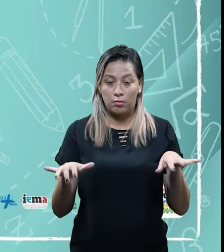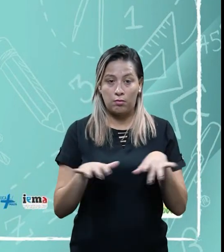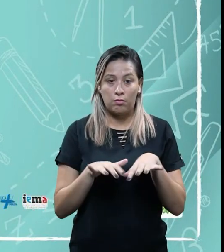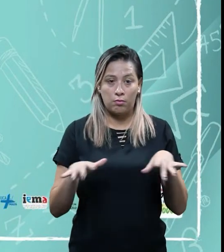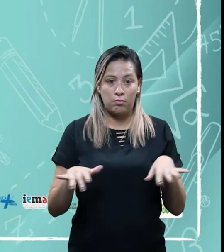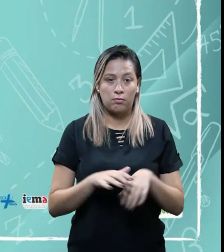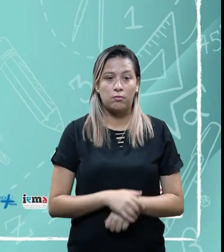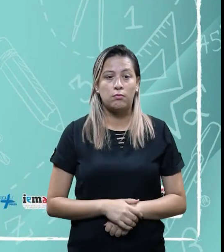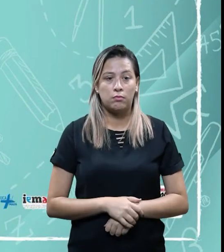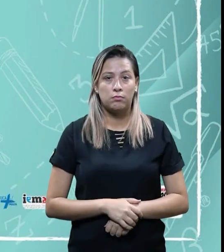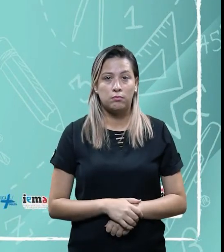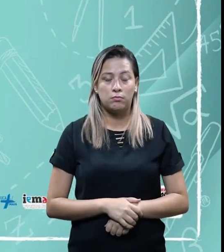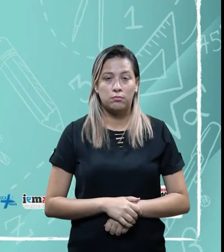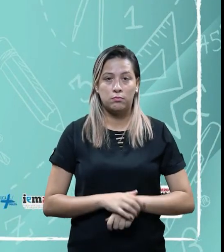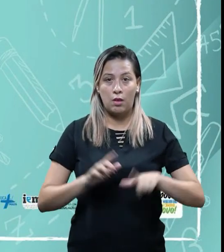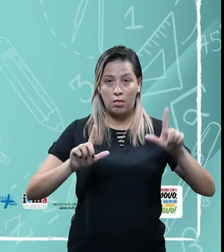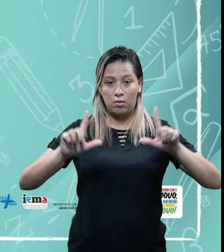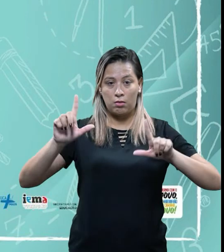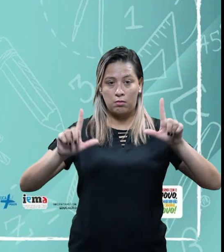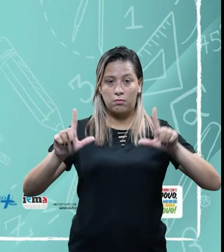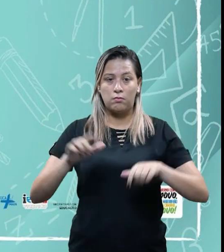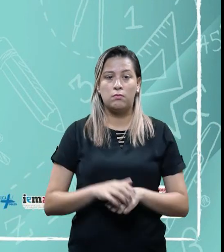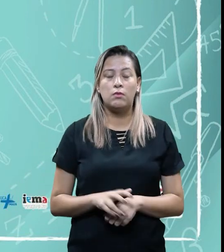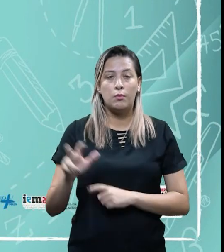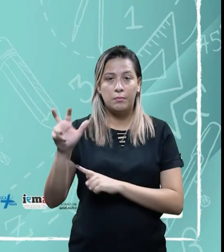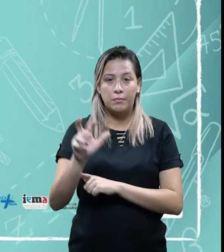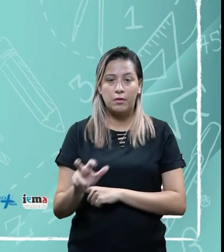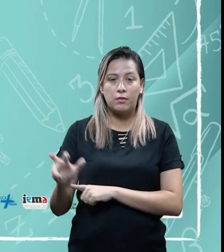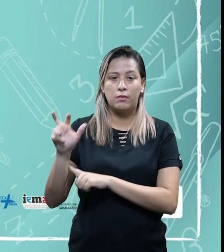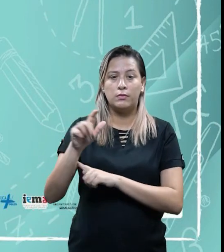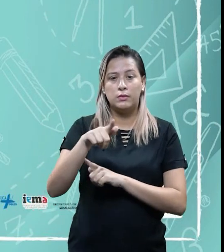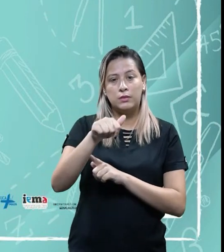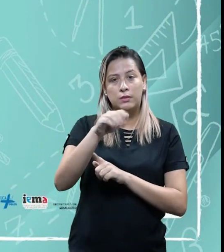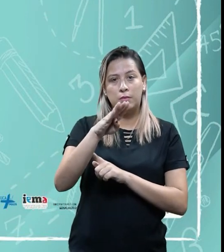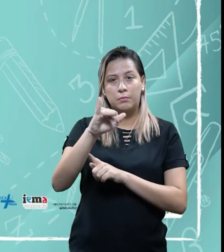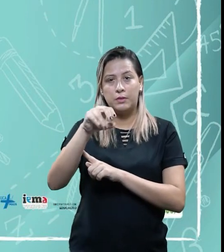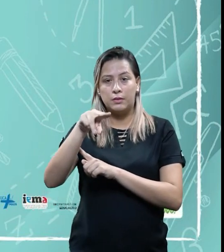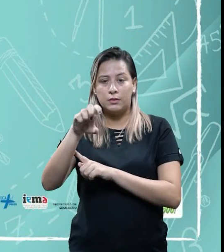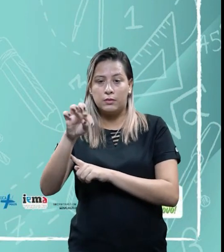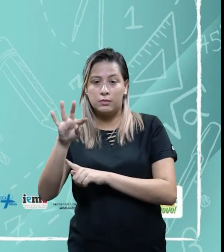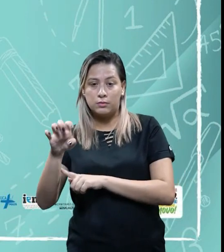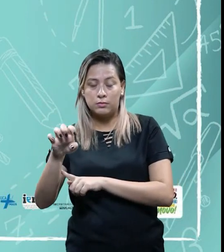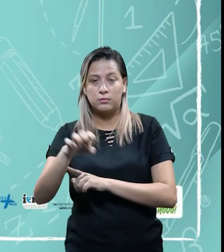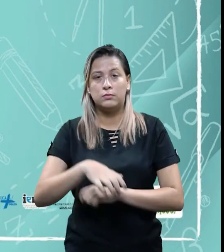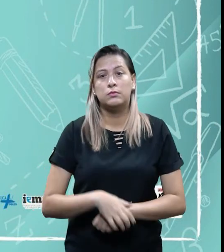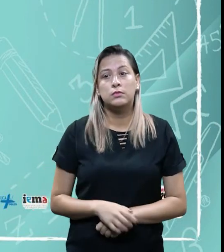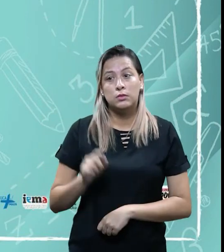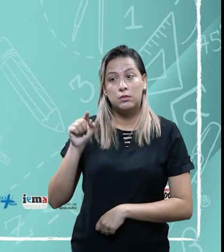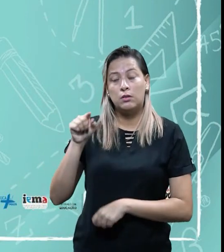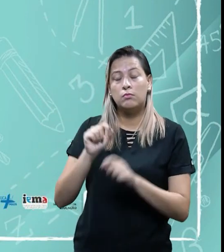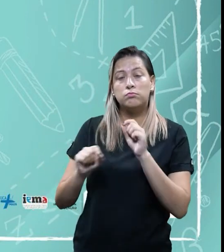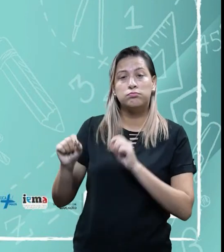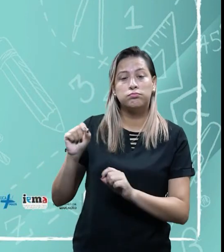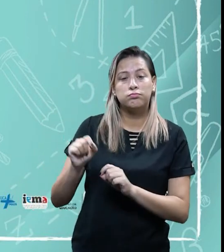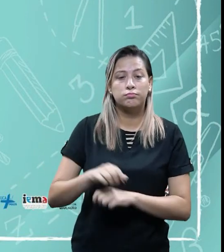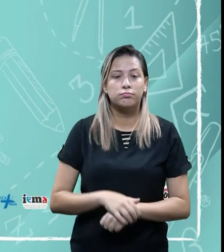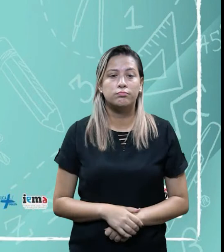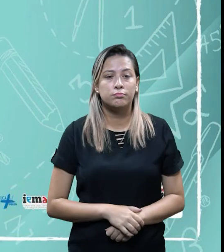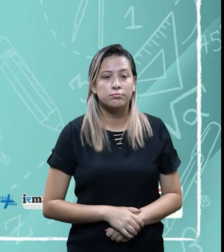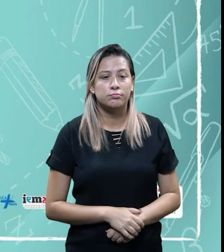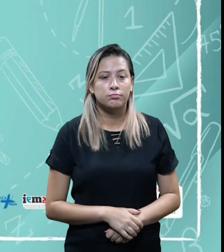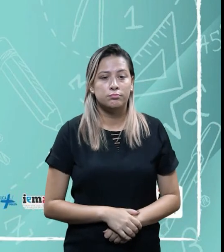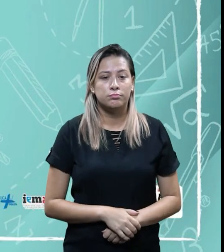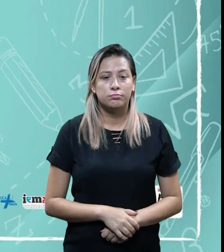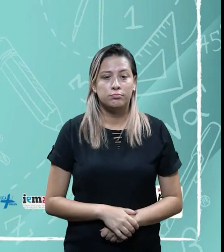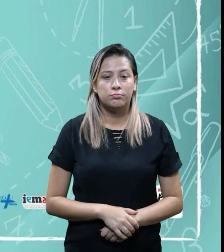o monitor, o mouse, o gabinete. Lembrando, o gabinete do computador, ele é aquela parte